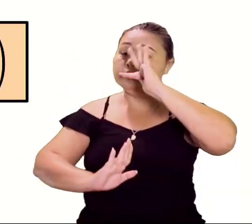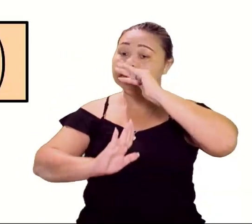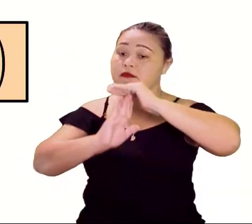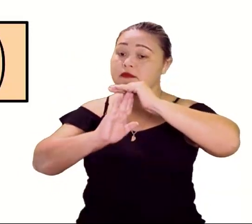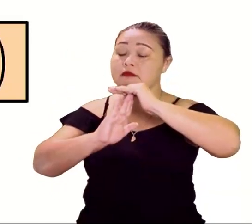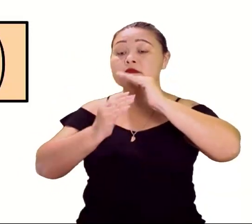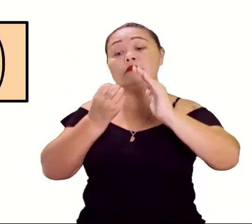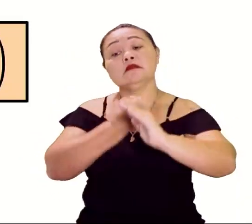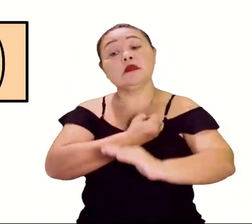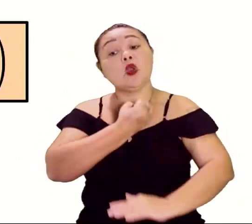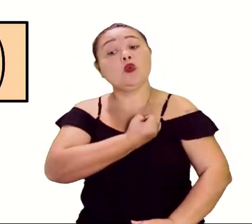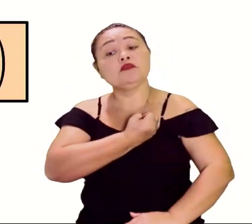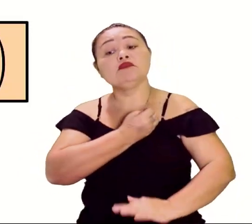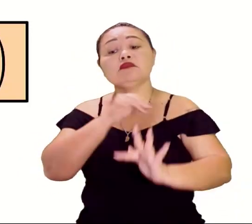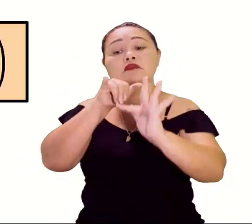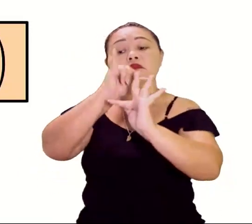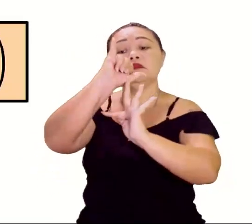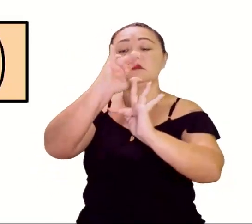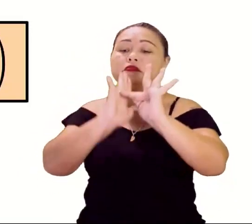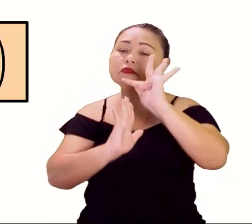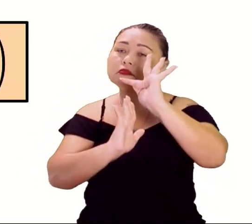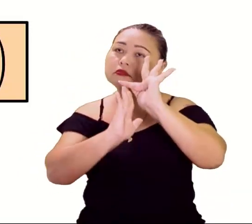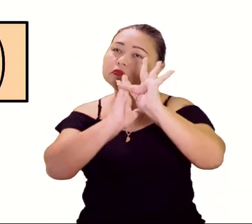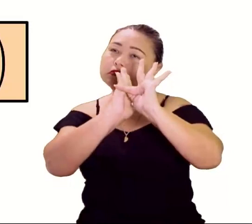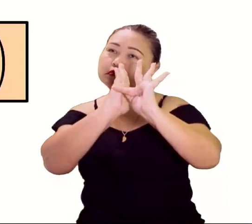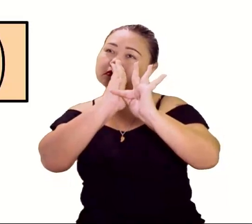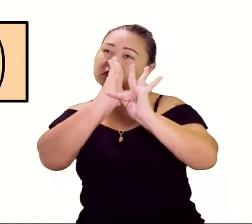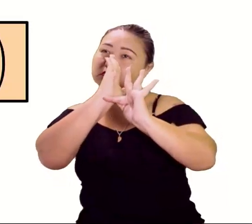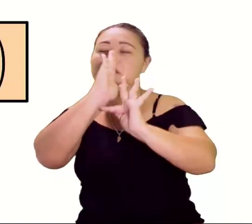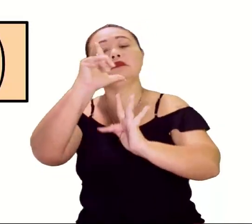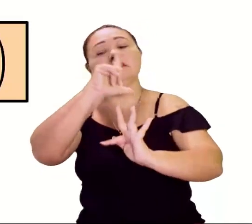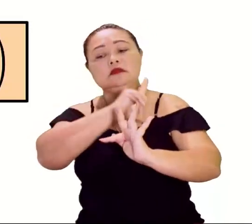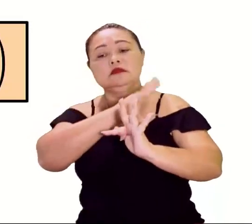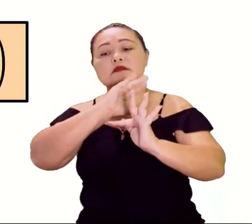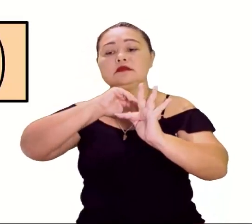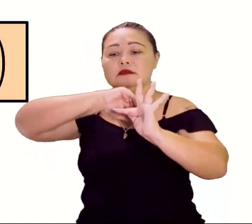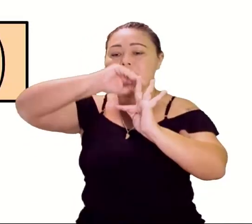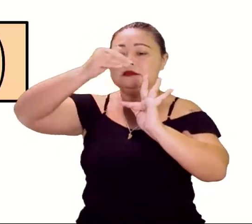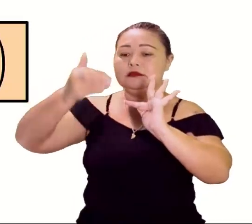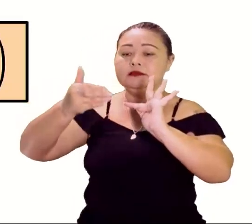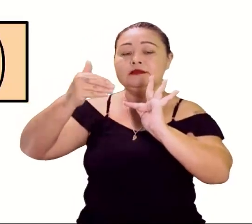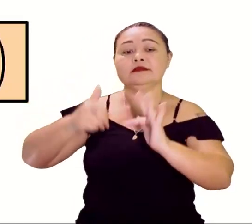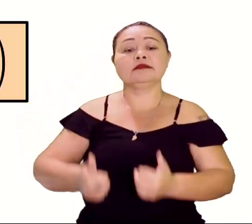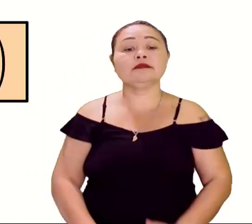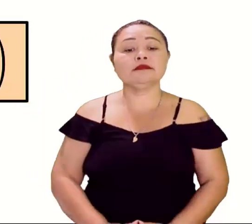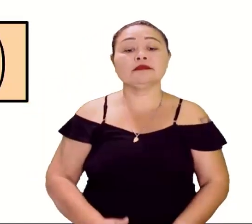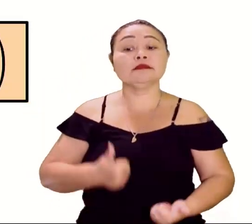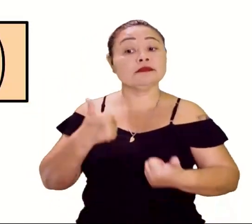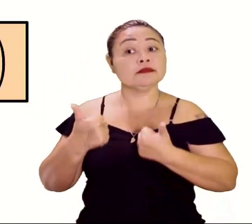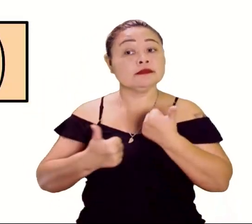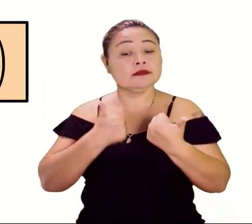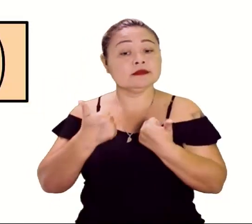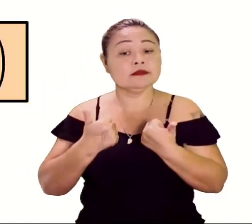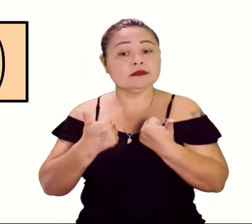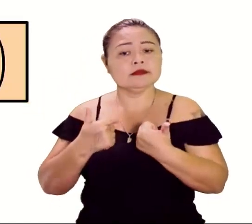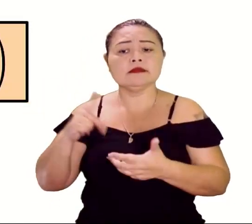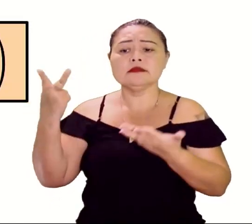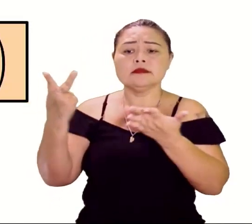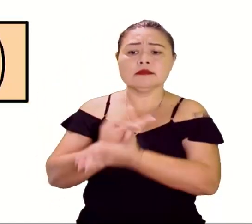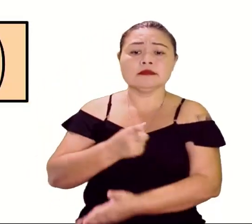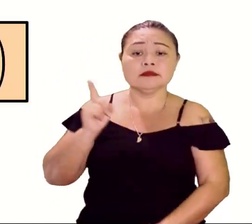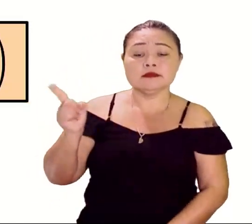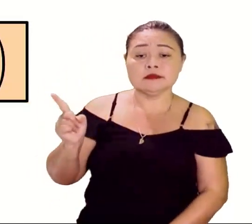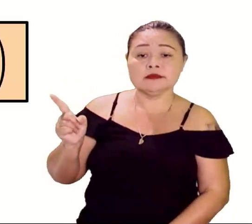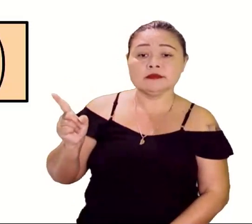o maior valor que o y vai assumir na nossa parábola. Beleza! E o que